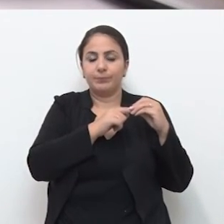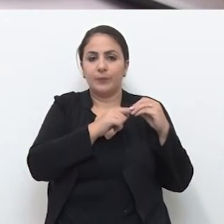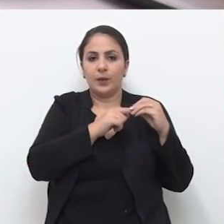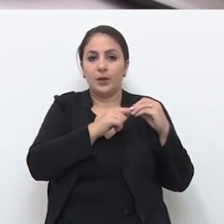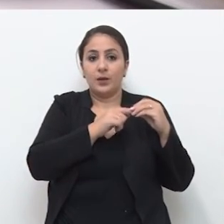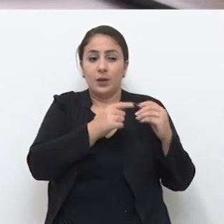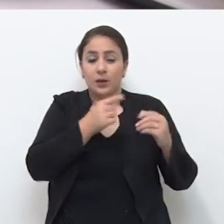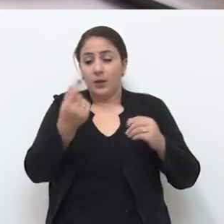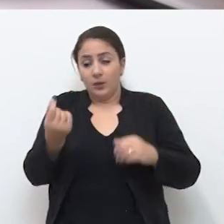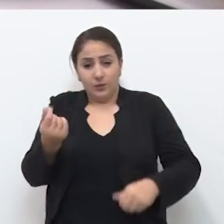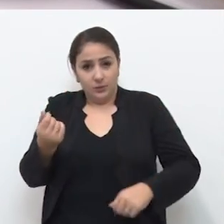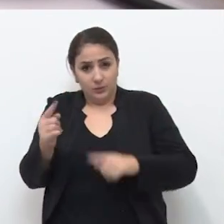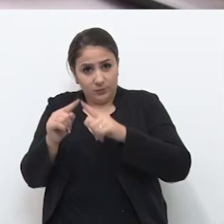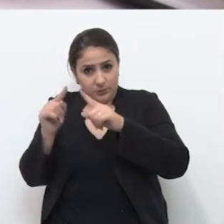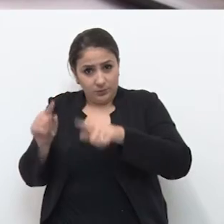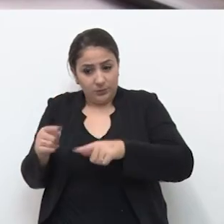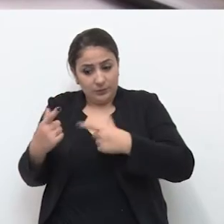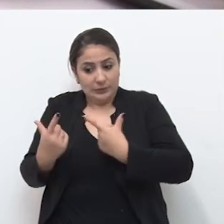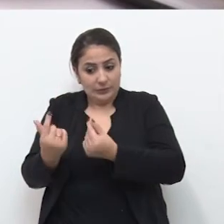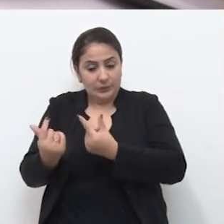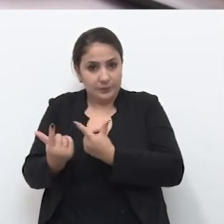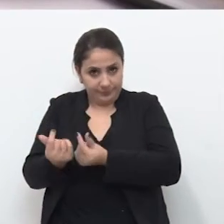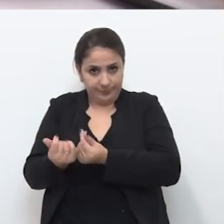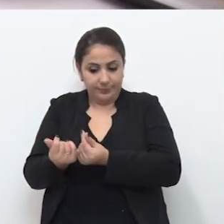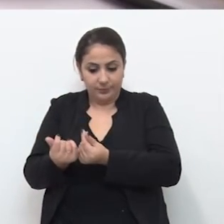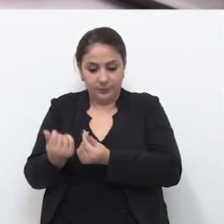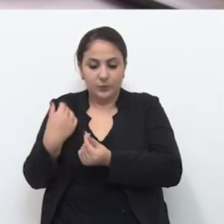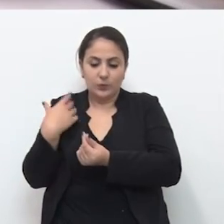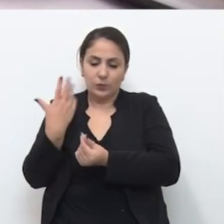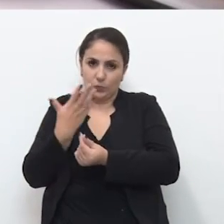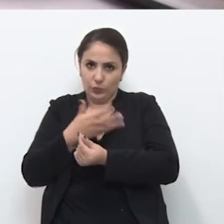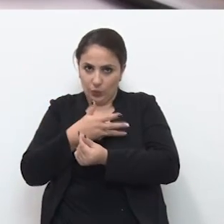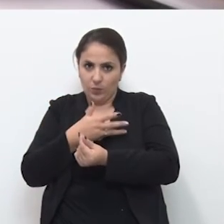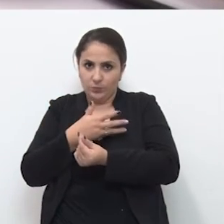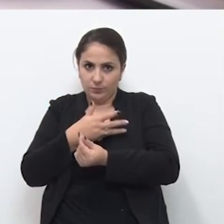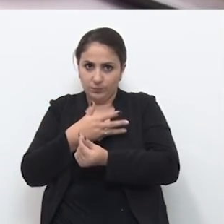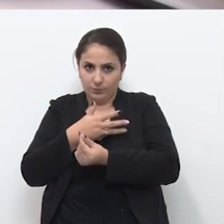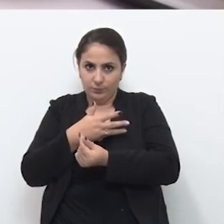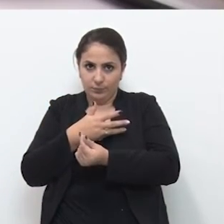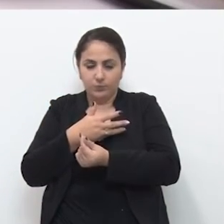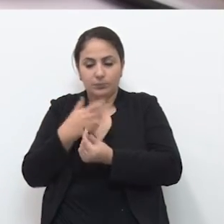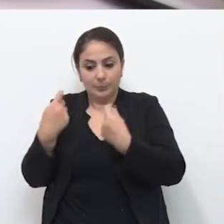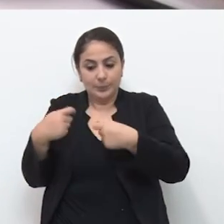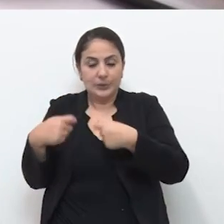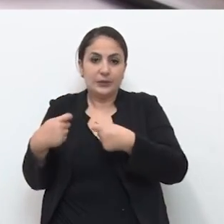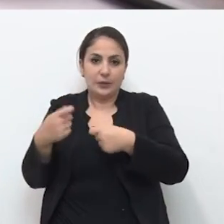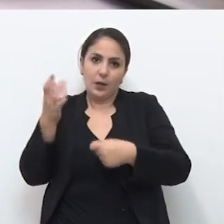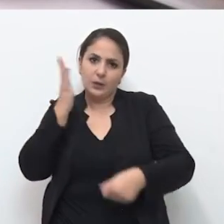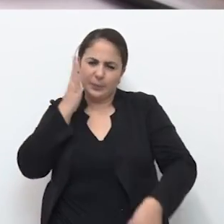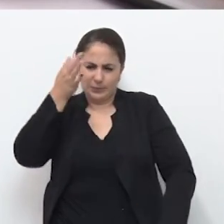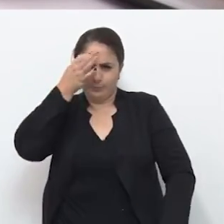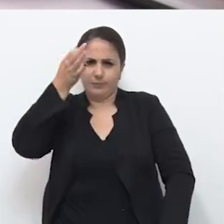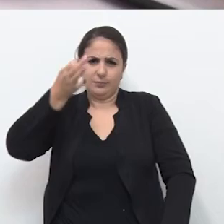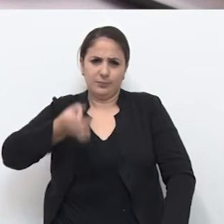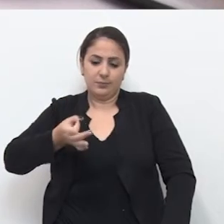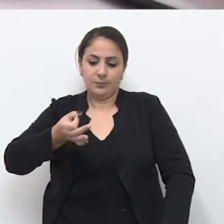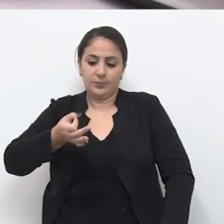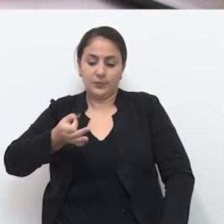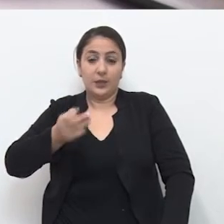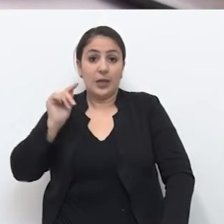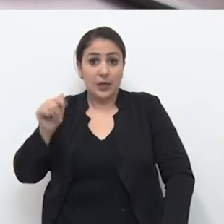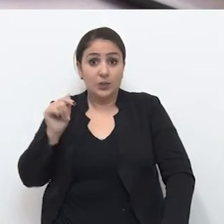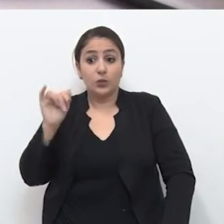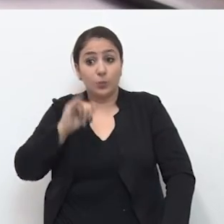E o dinheiro público que está sendo gasto, a gente tem que ter a convicção,